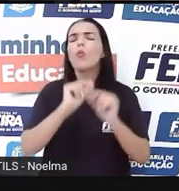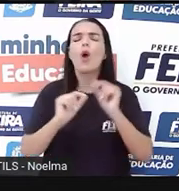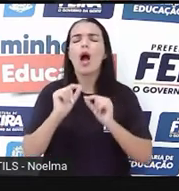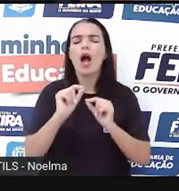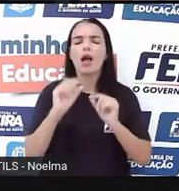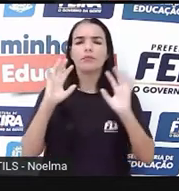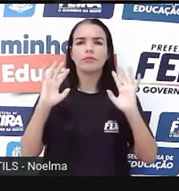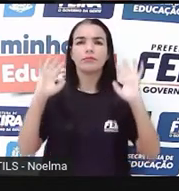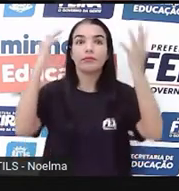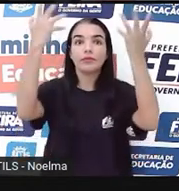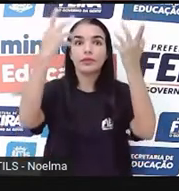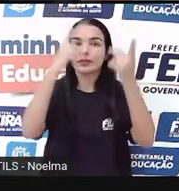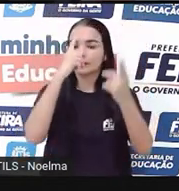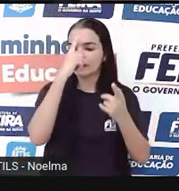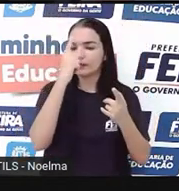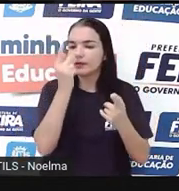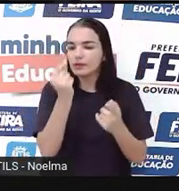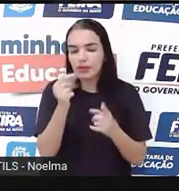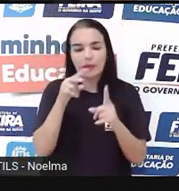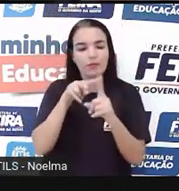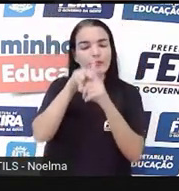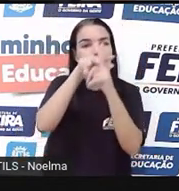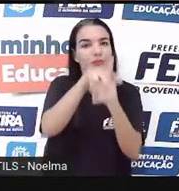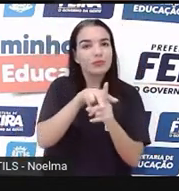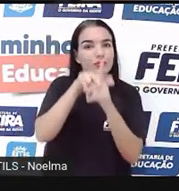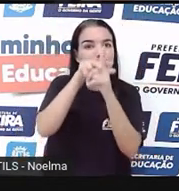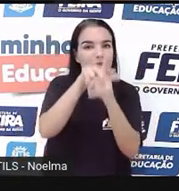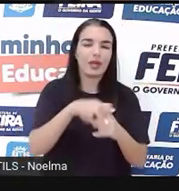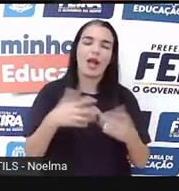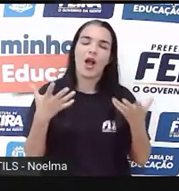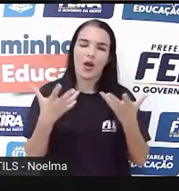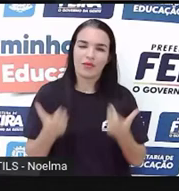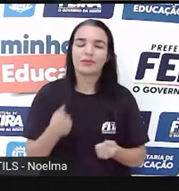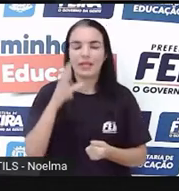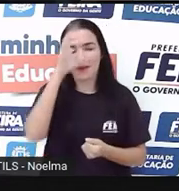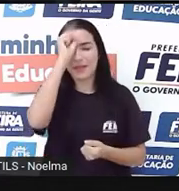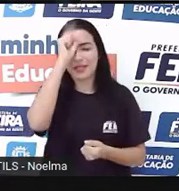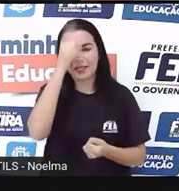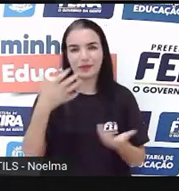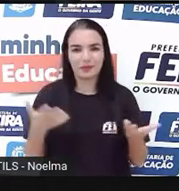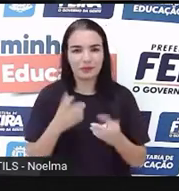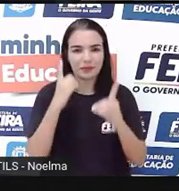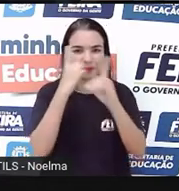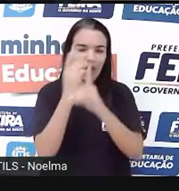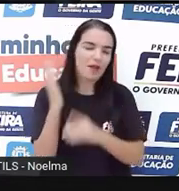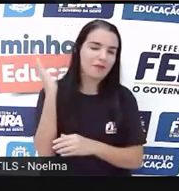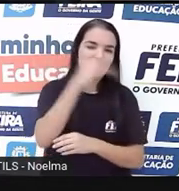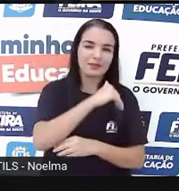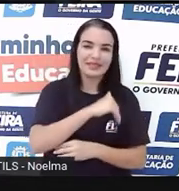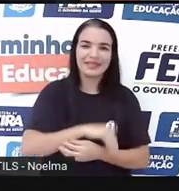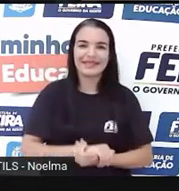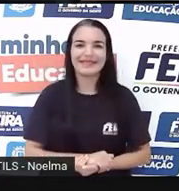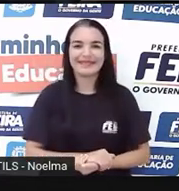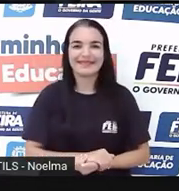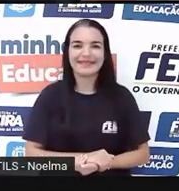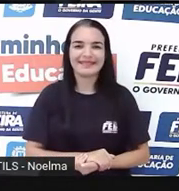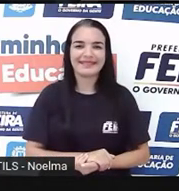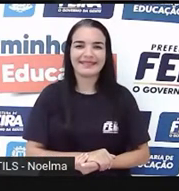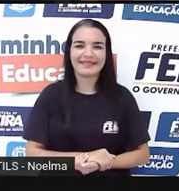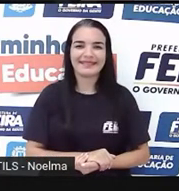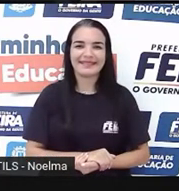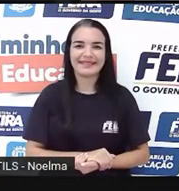Halloween? Vamos aprender um pouco mais no encontro de hoje. Ok? Let's go! So,